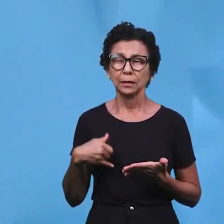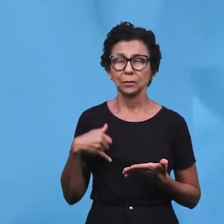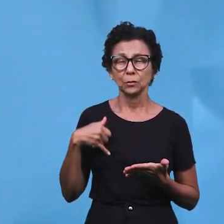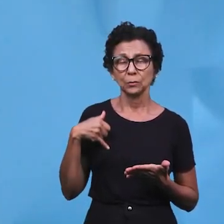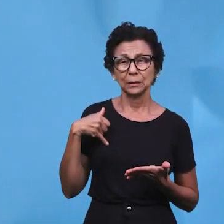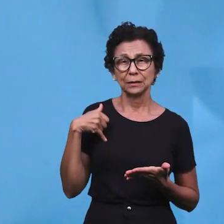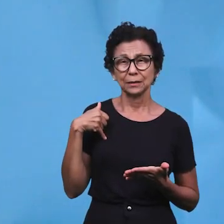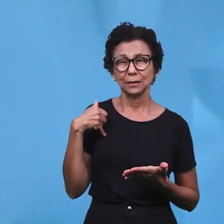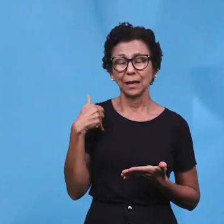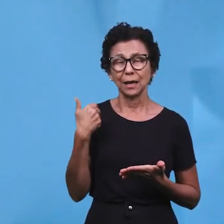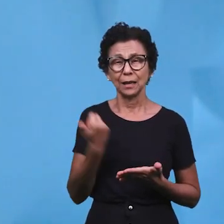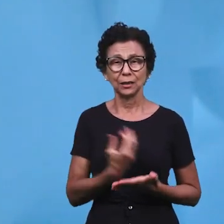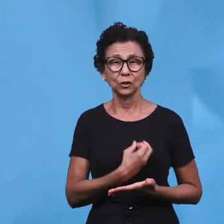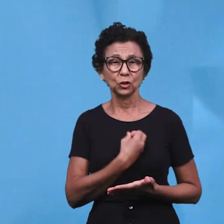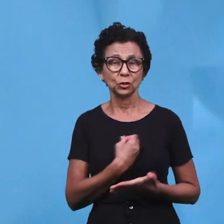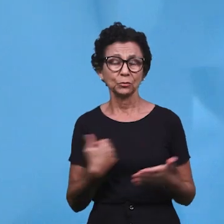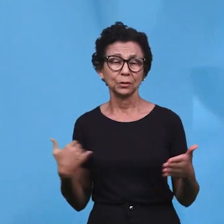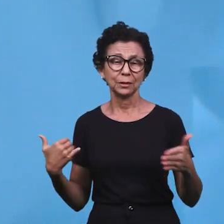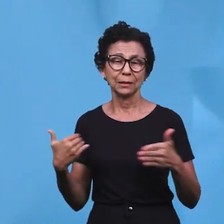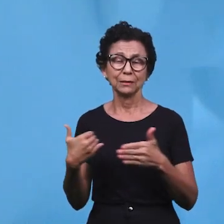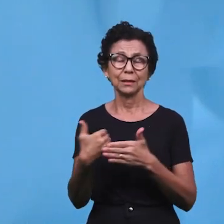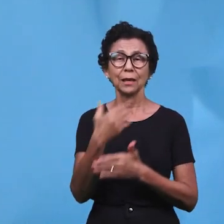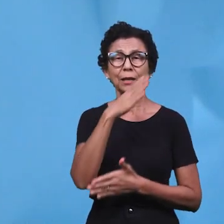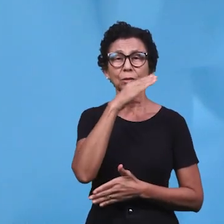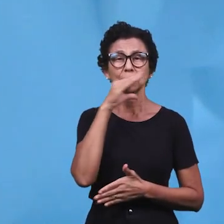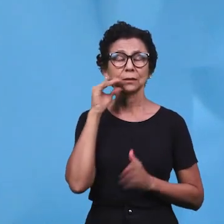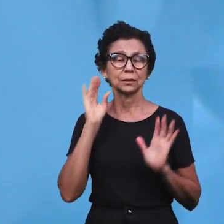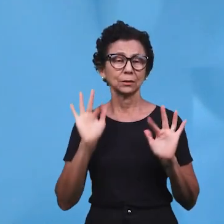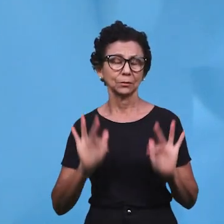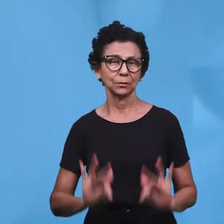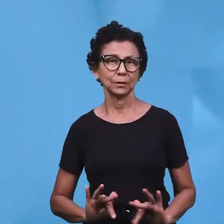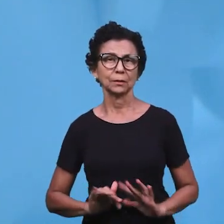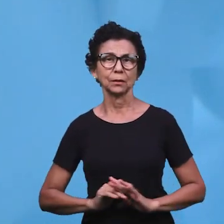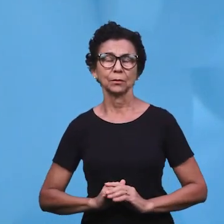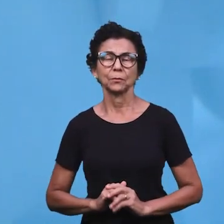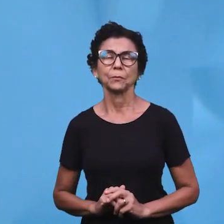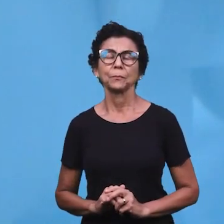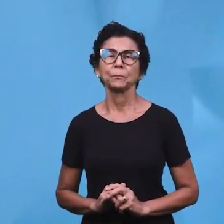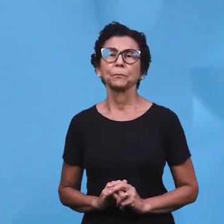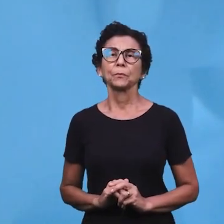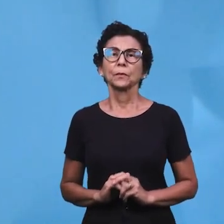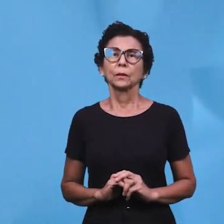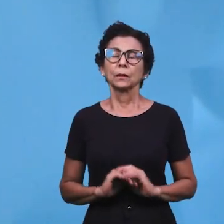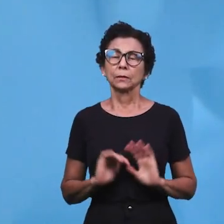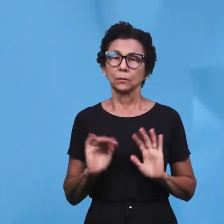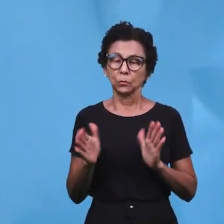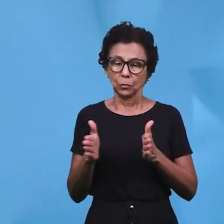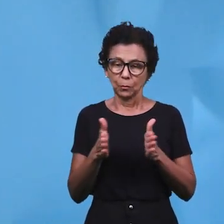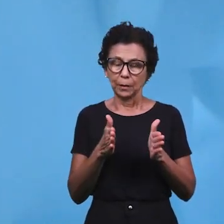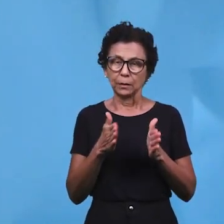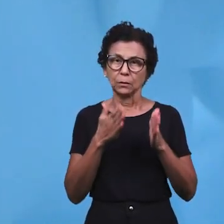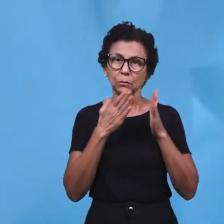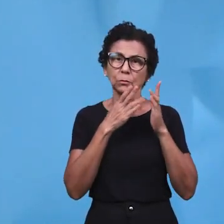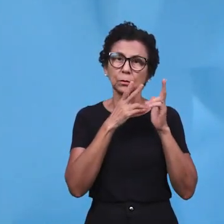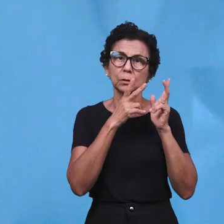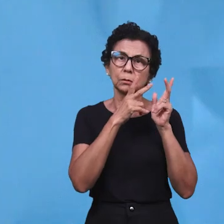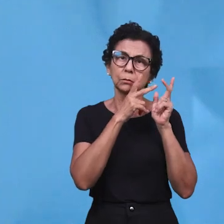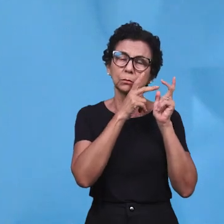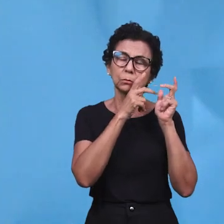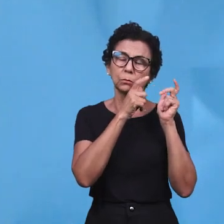se estende até o final da adolescência. Então, como eu disse inicialmente, durante o sono,